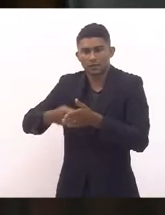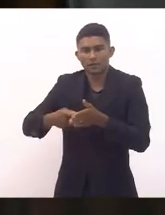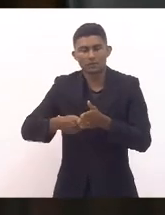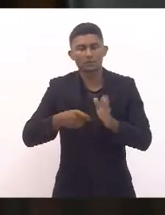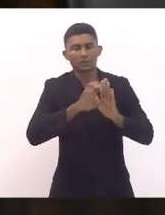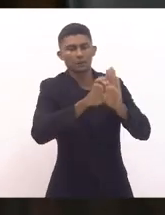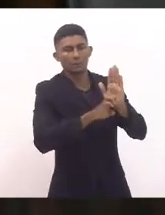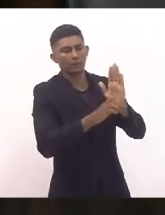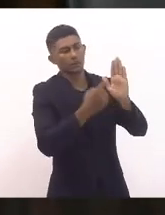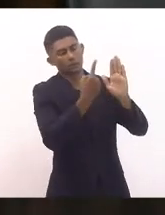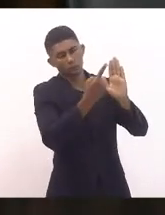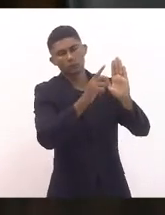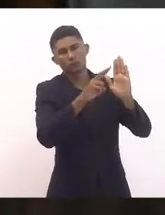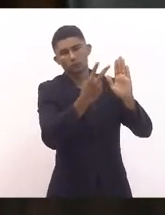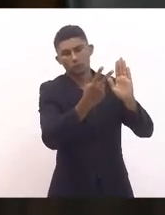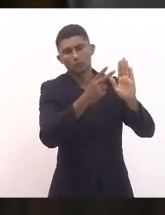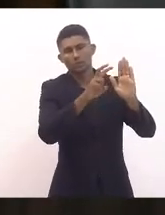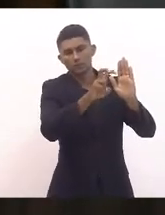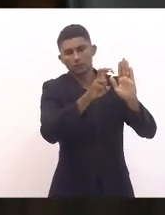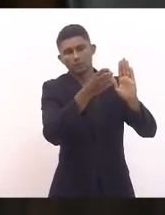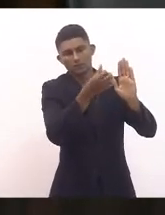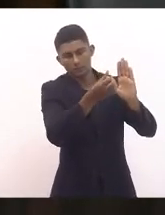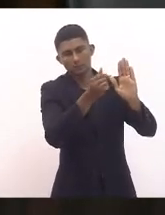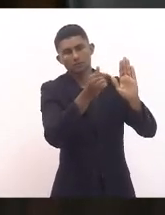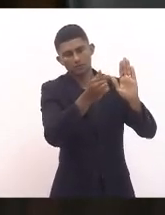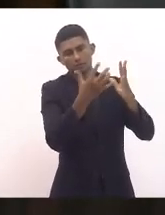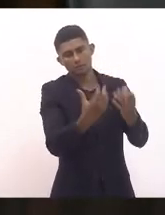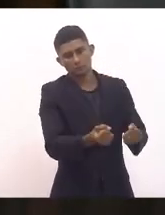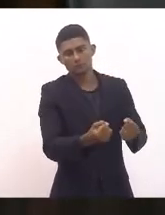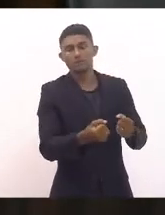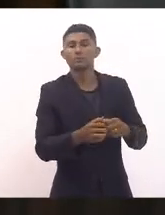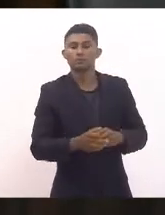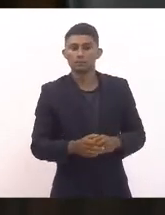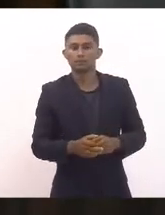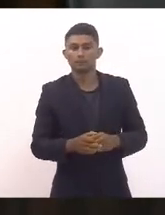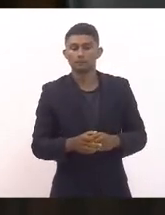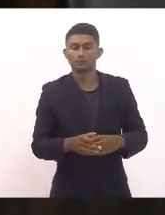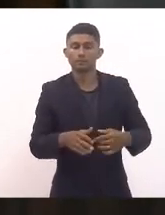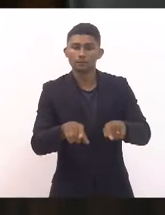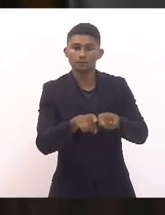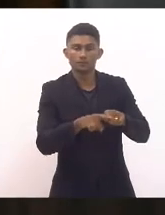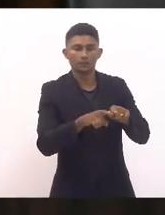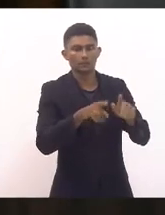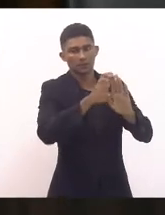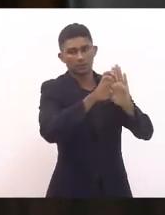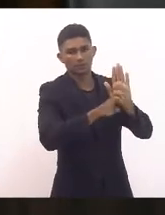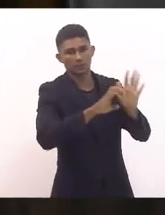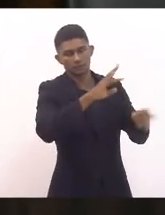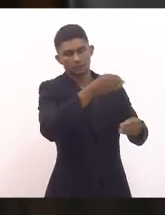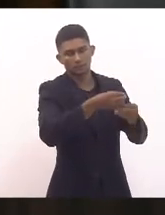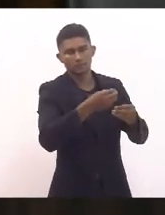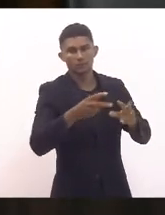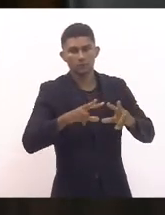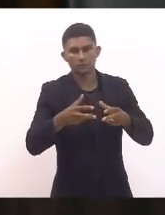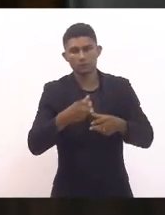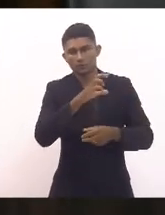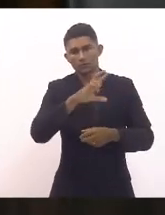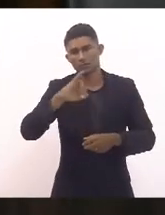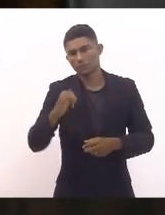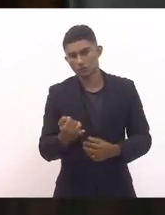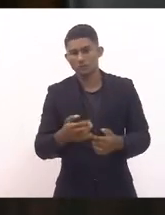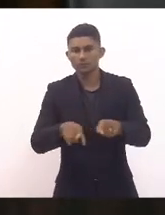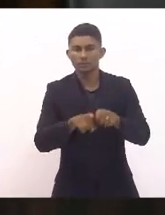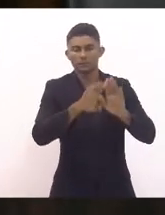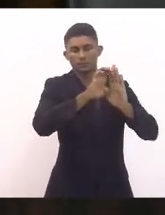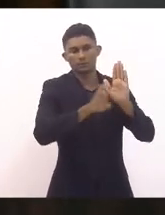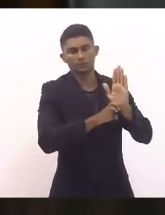emendas número 1, 2, 5, 6 e 7, favorável, com a subemenda da Comissão de Constituição e Justiça, as emendas